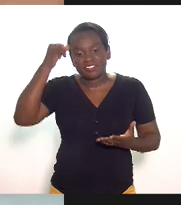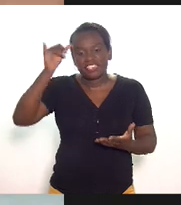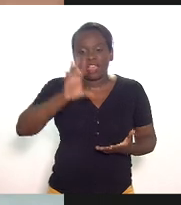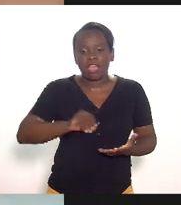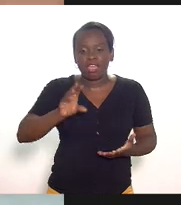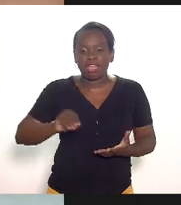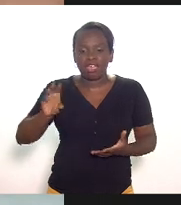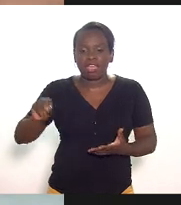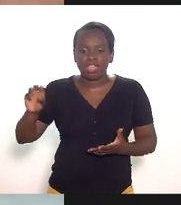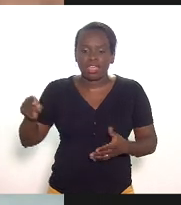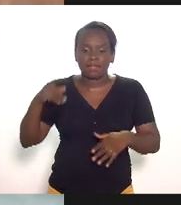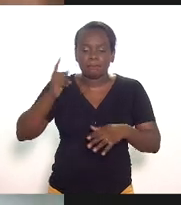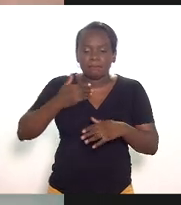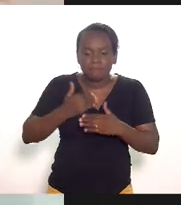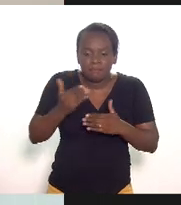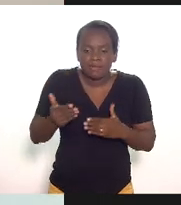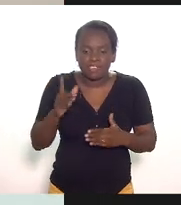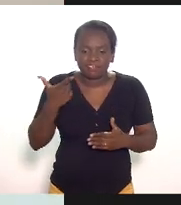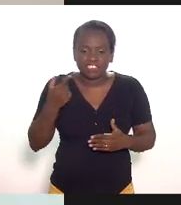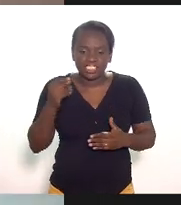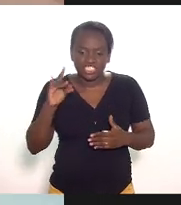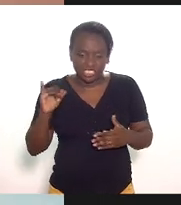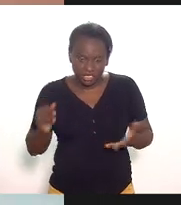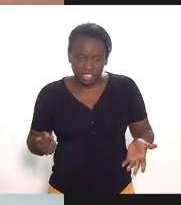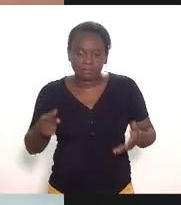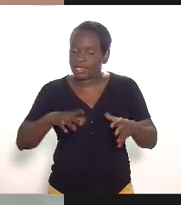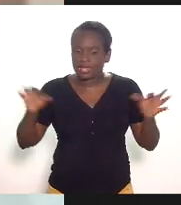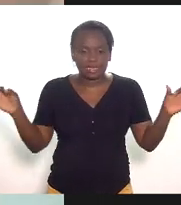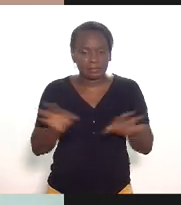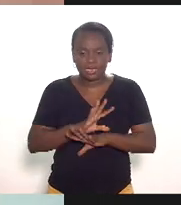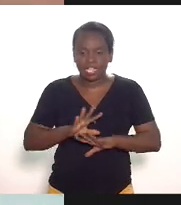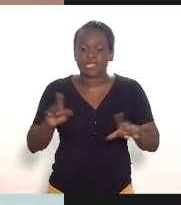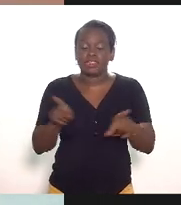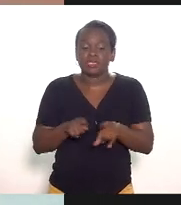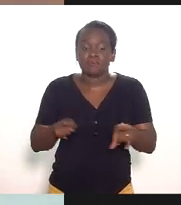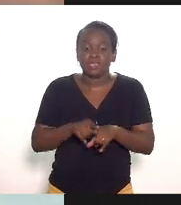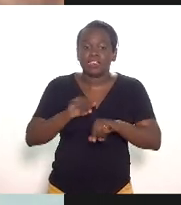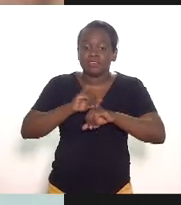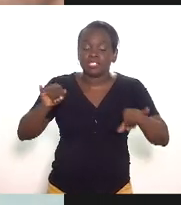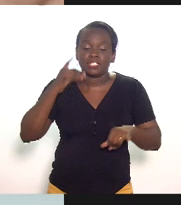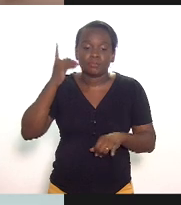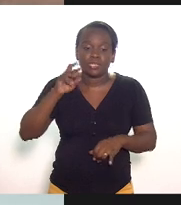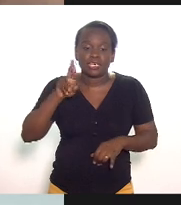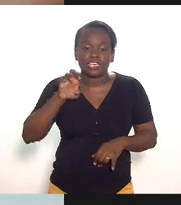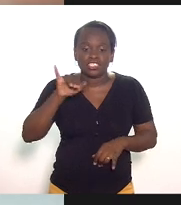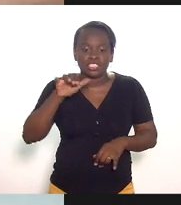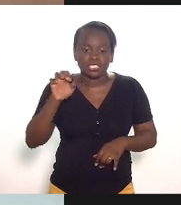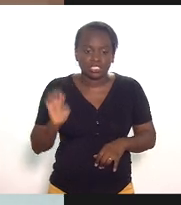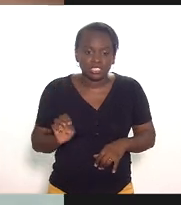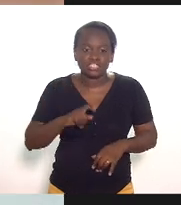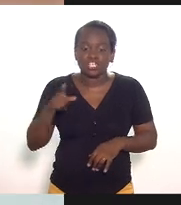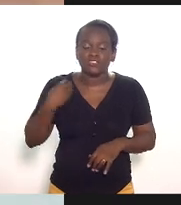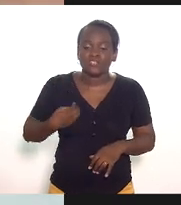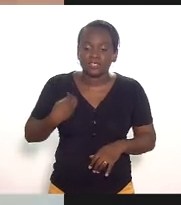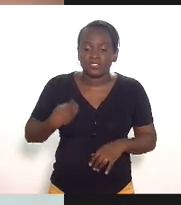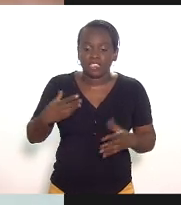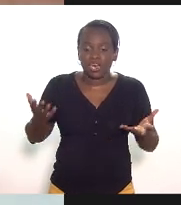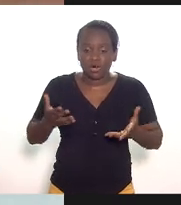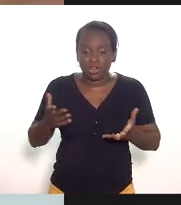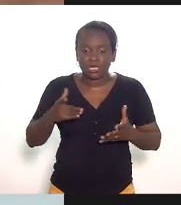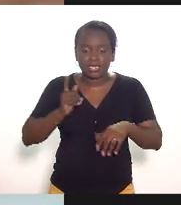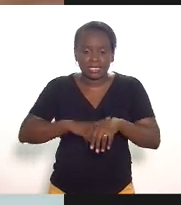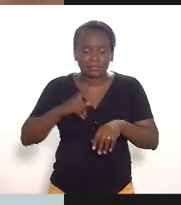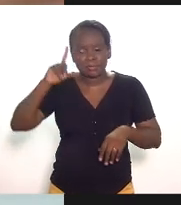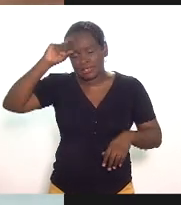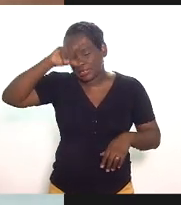prorrogar mais ainda por mais 20 dias, para a gente possa ter um desfecho final. E dizer para a deputada Rejane que eu acho que nós estamos vivendo um momento tão